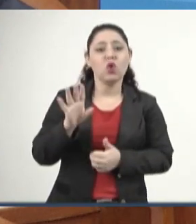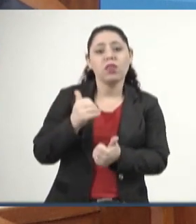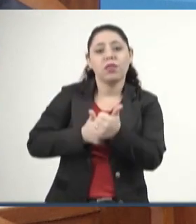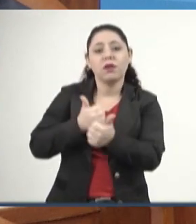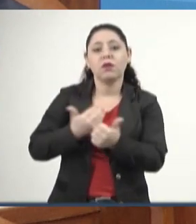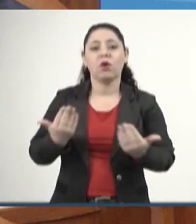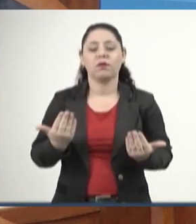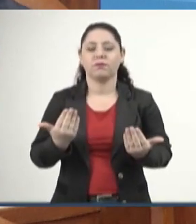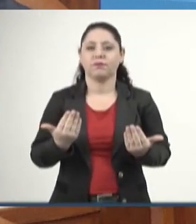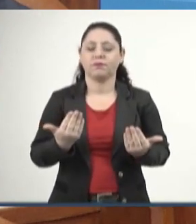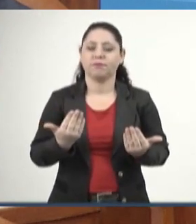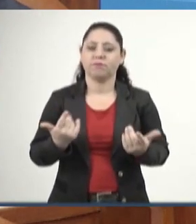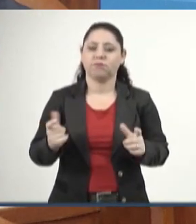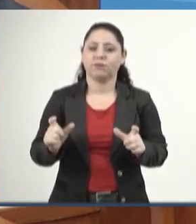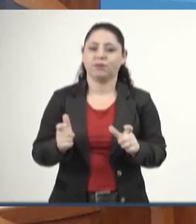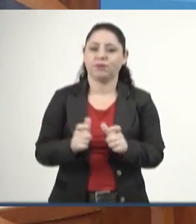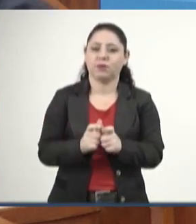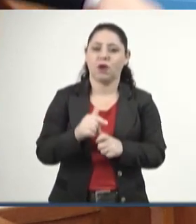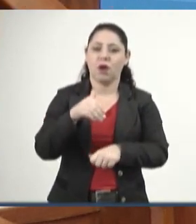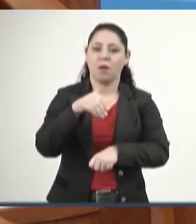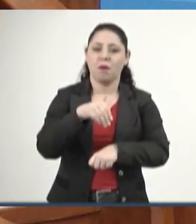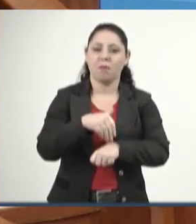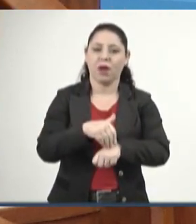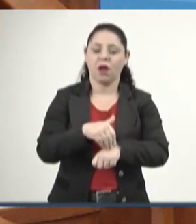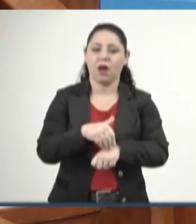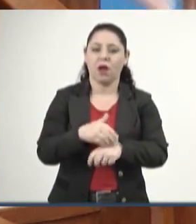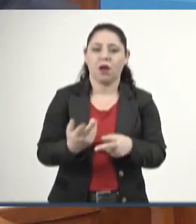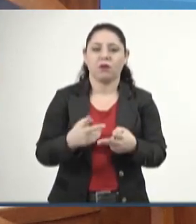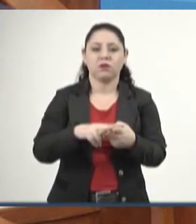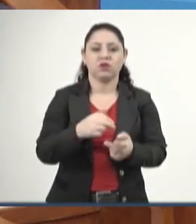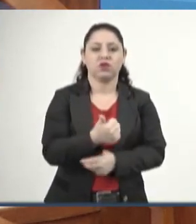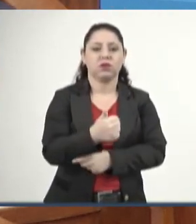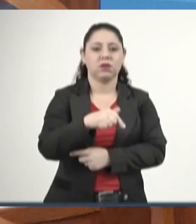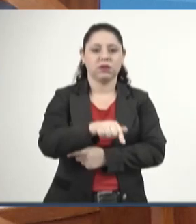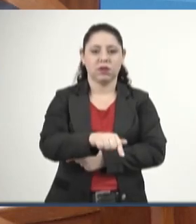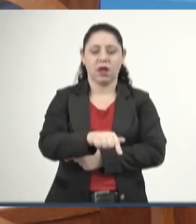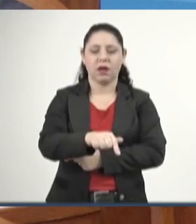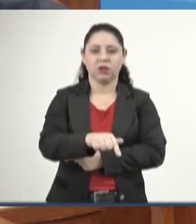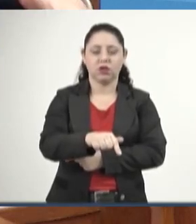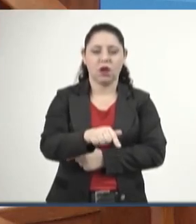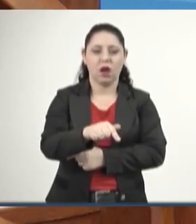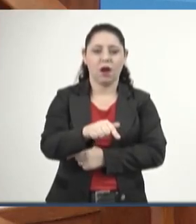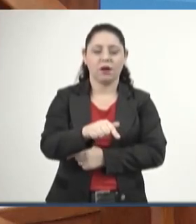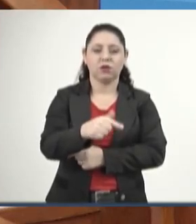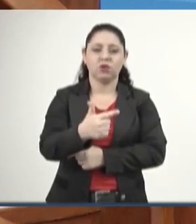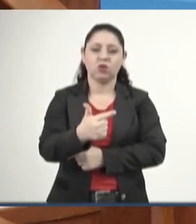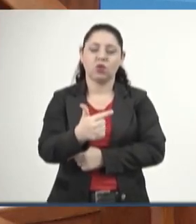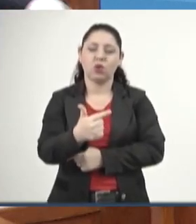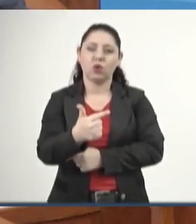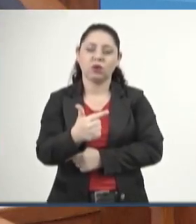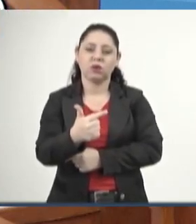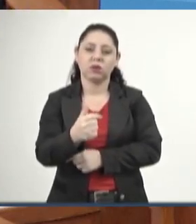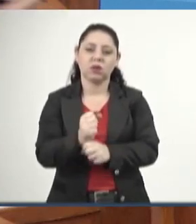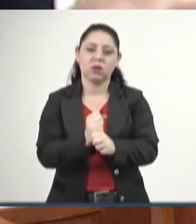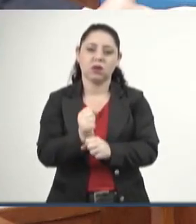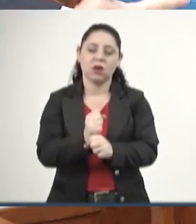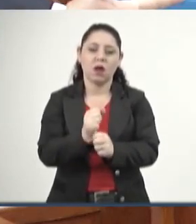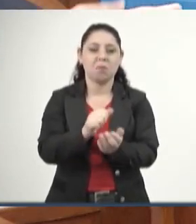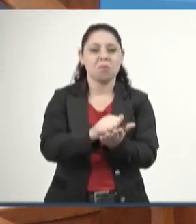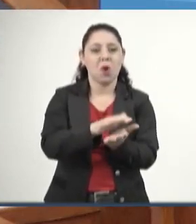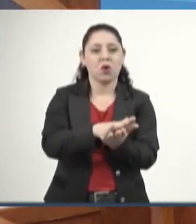né? E aí ele reduz a pena de 17 anos para 2 anos e meio, né? Reduz a multa